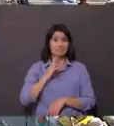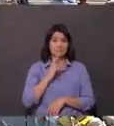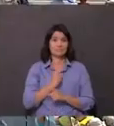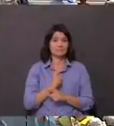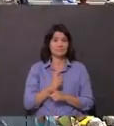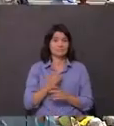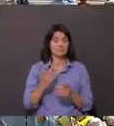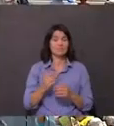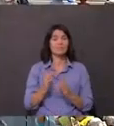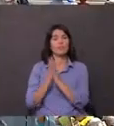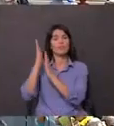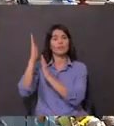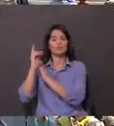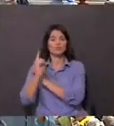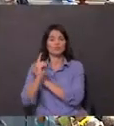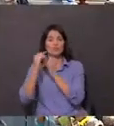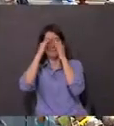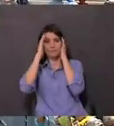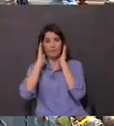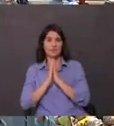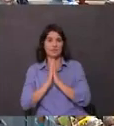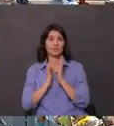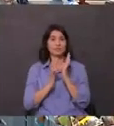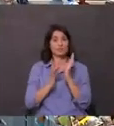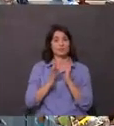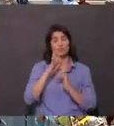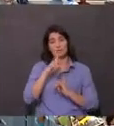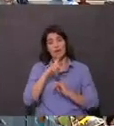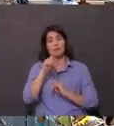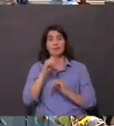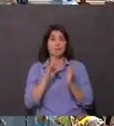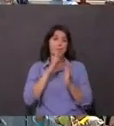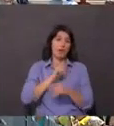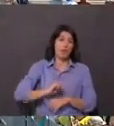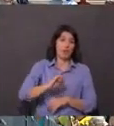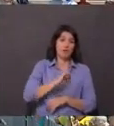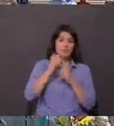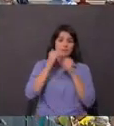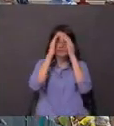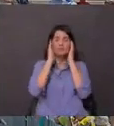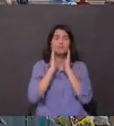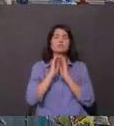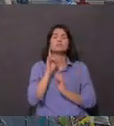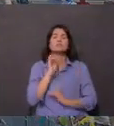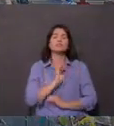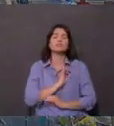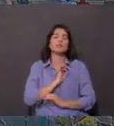Deus enviou Maria, Mãe de Jesus e Nossa Mãe, a Senhora mais brilhante que o